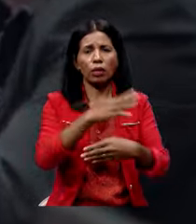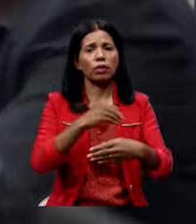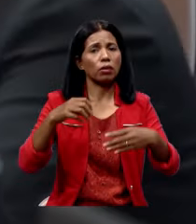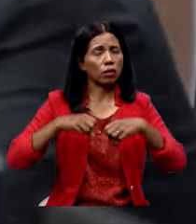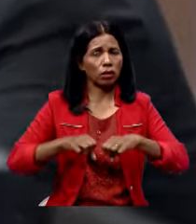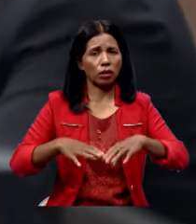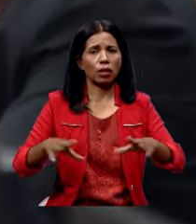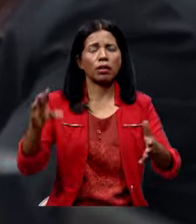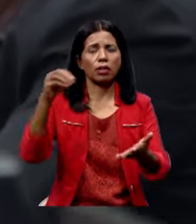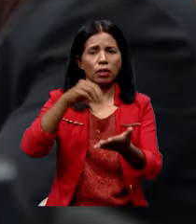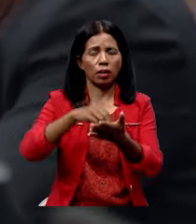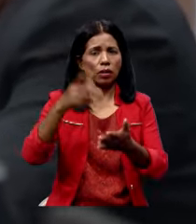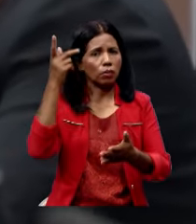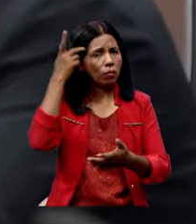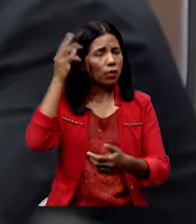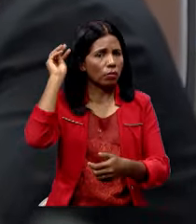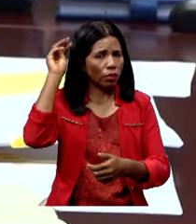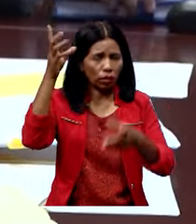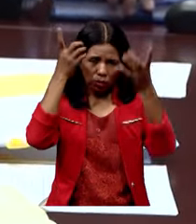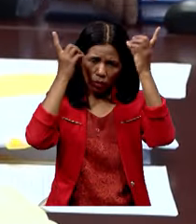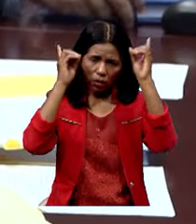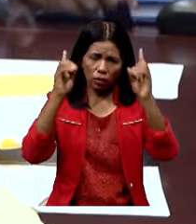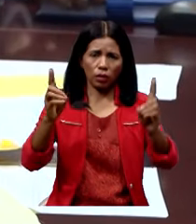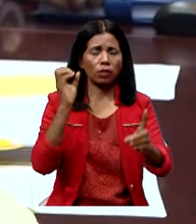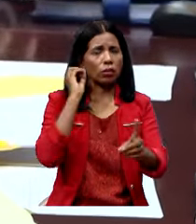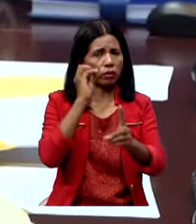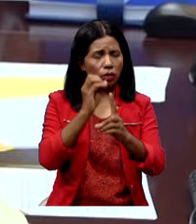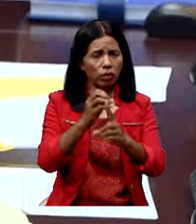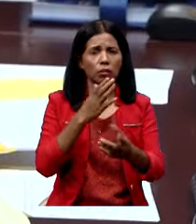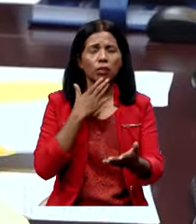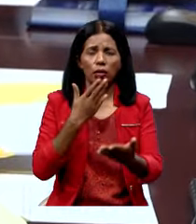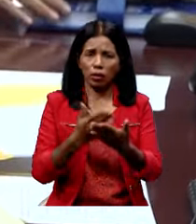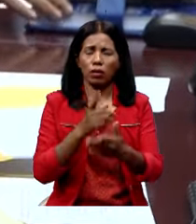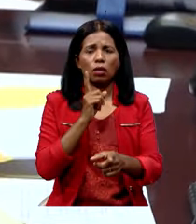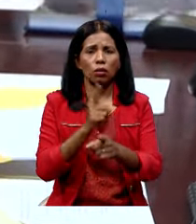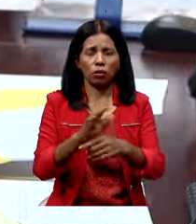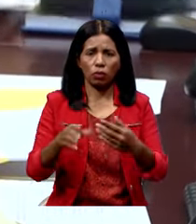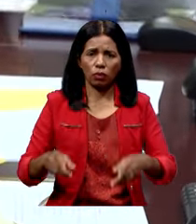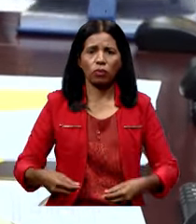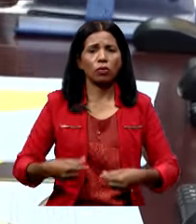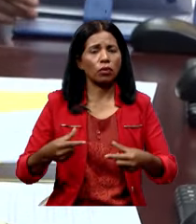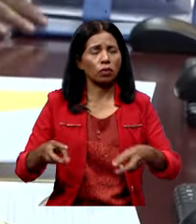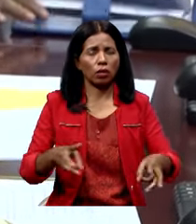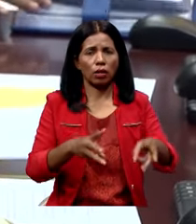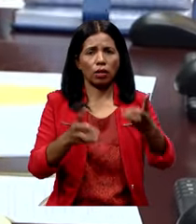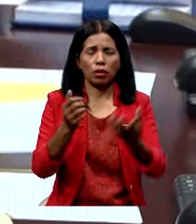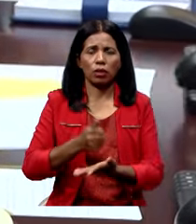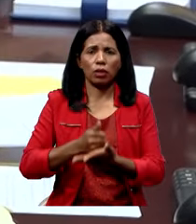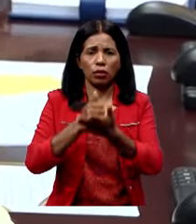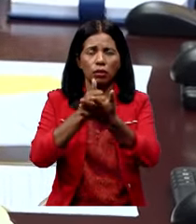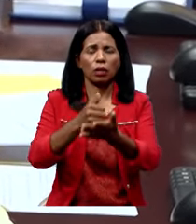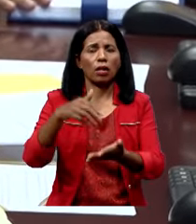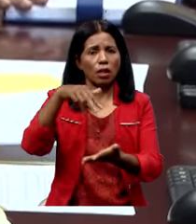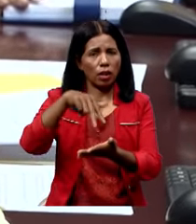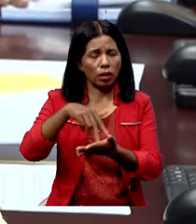nebe tutela e a primeiro-ministro a tu define condição no objetivo necessário sira, nebe fodalang a tu conclui tratado nebe estabelece